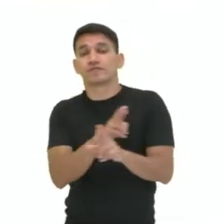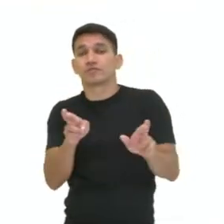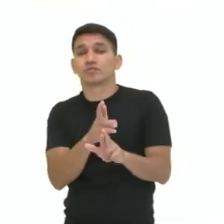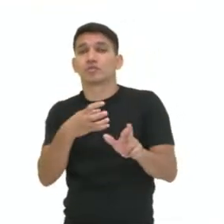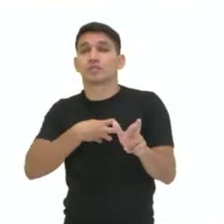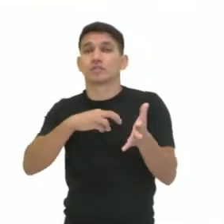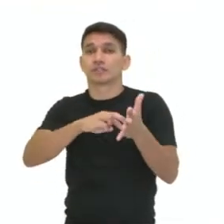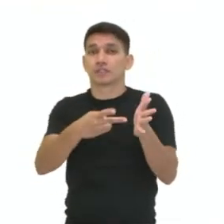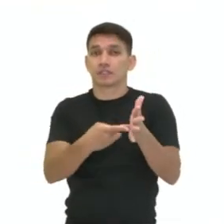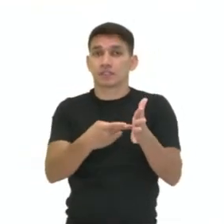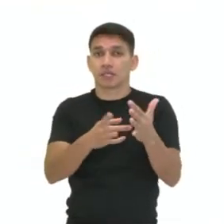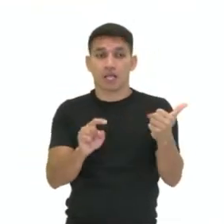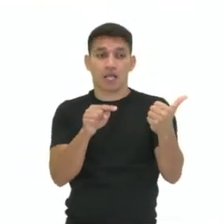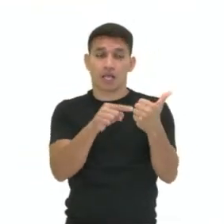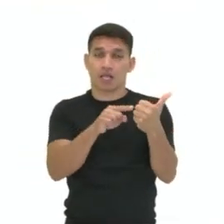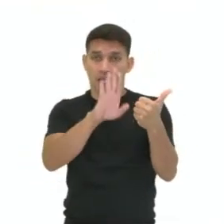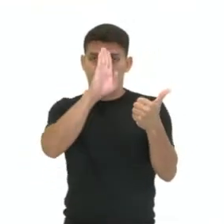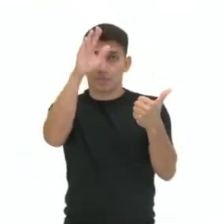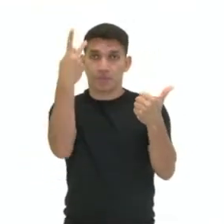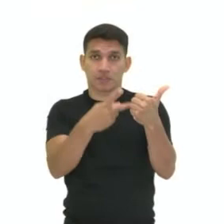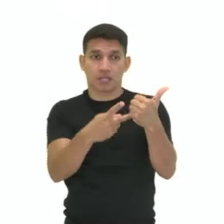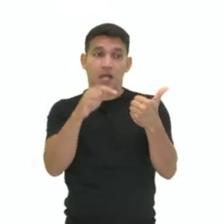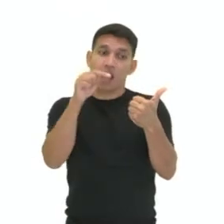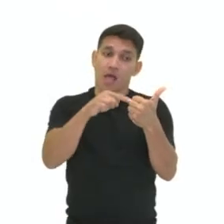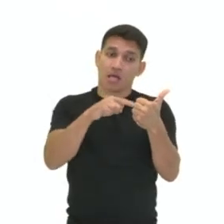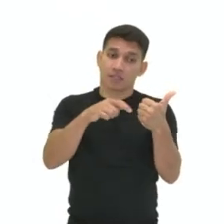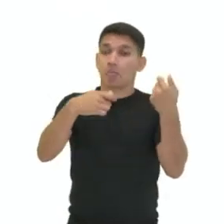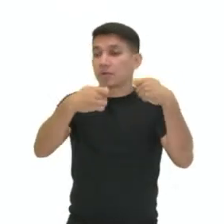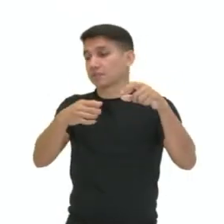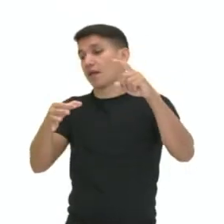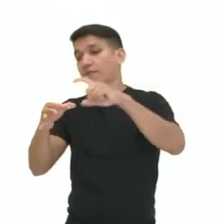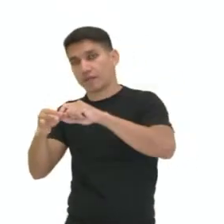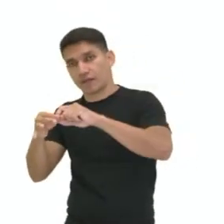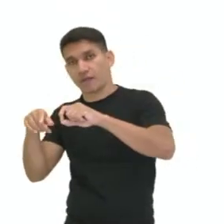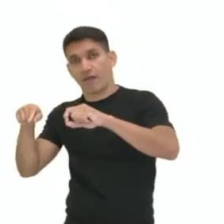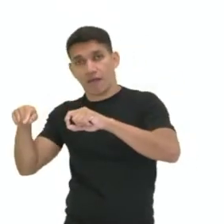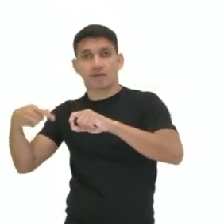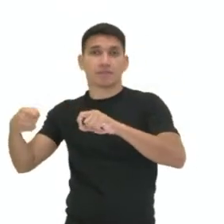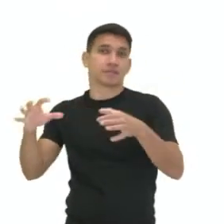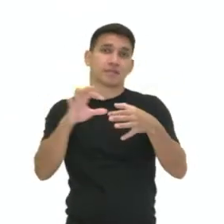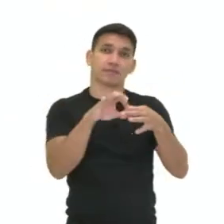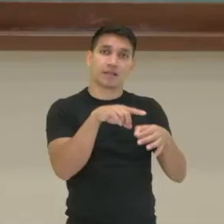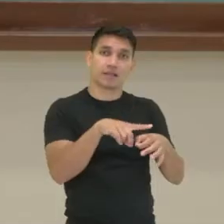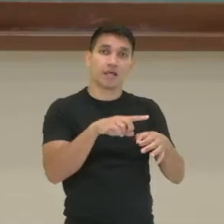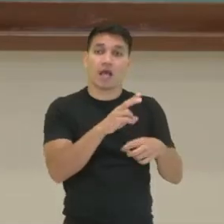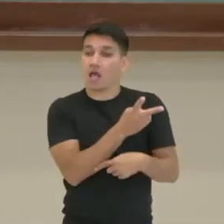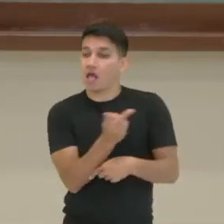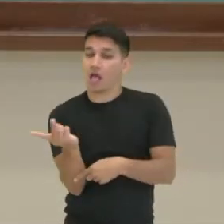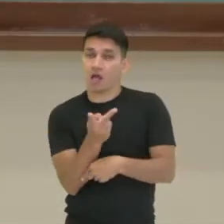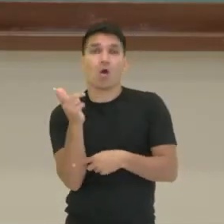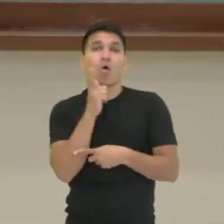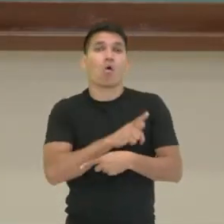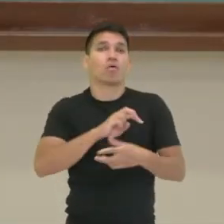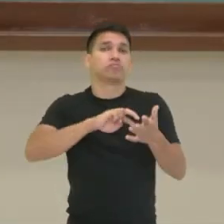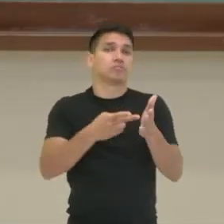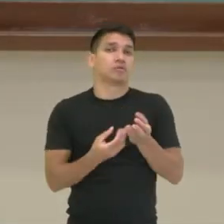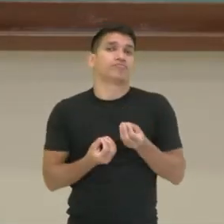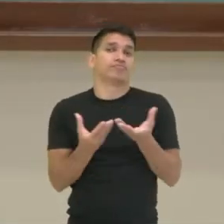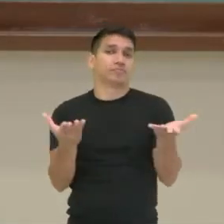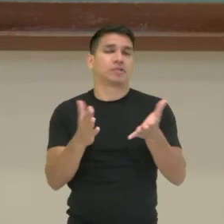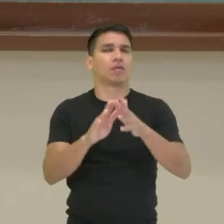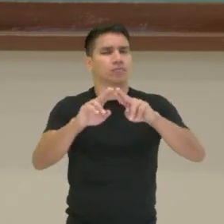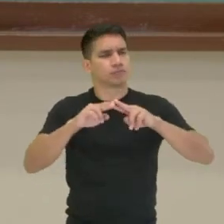principal, e ambas precisam uma da outra para que façam sentido ou para que expressem significado. Aí vem uma questão bem